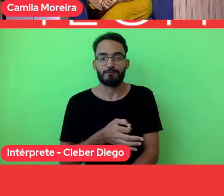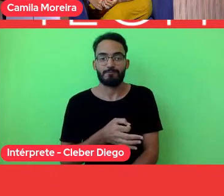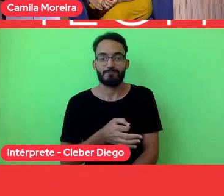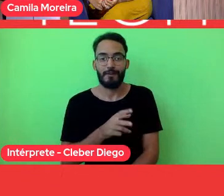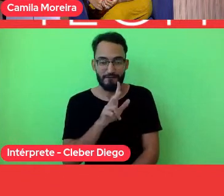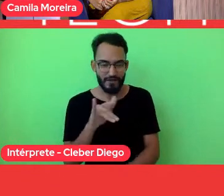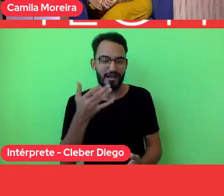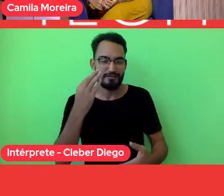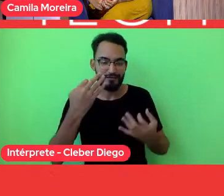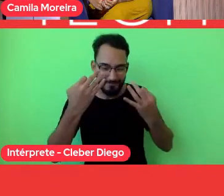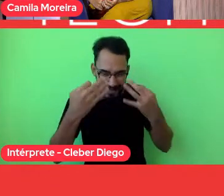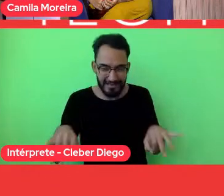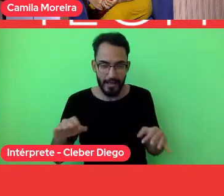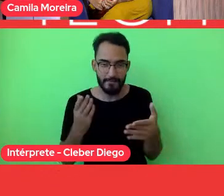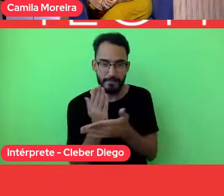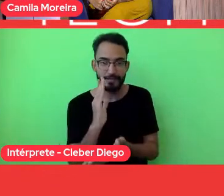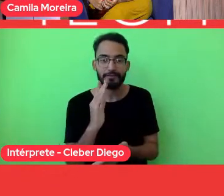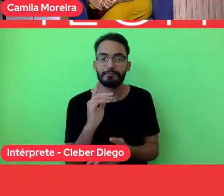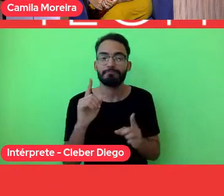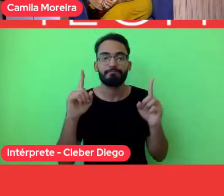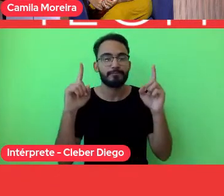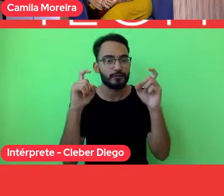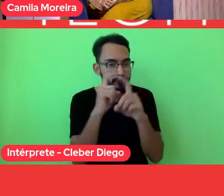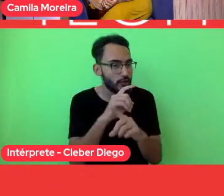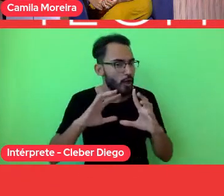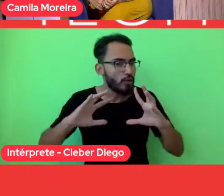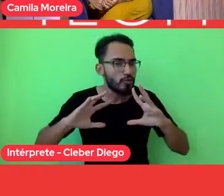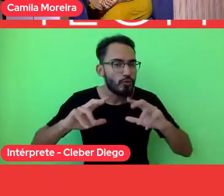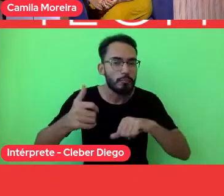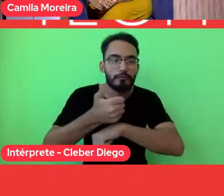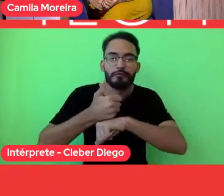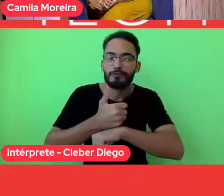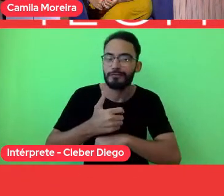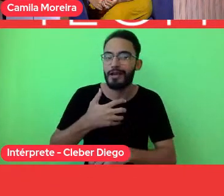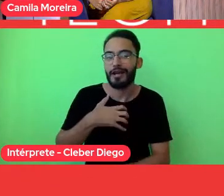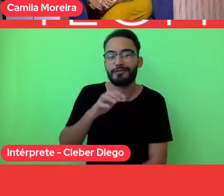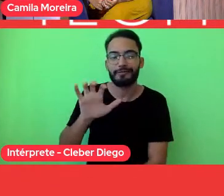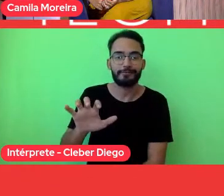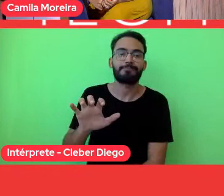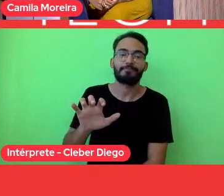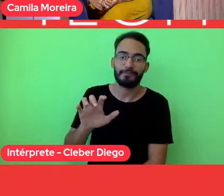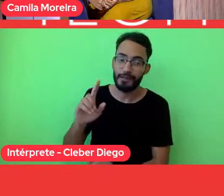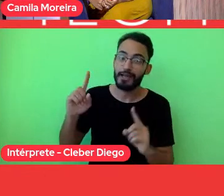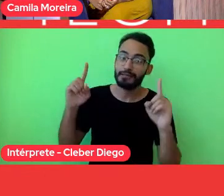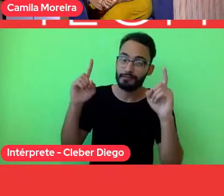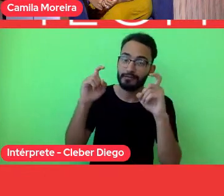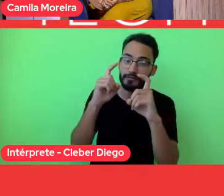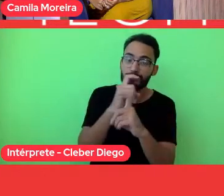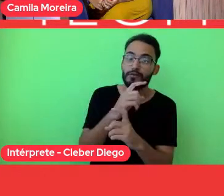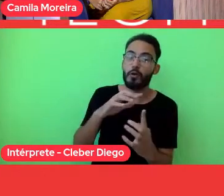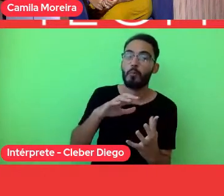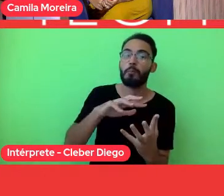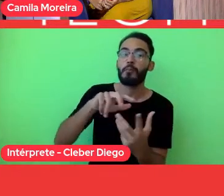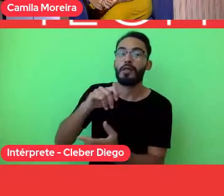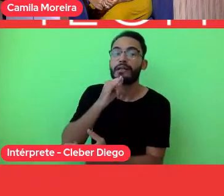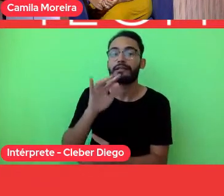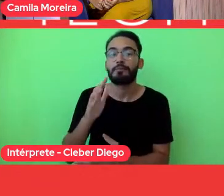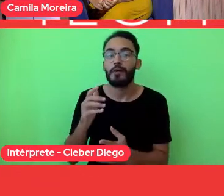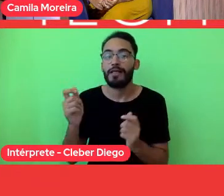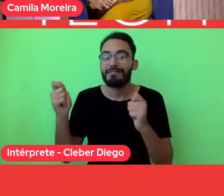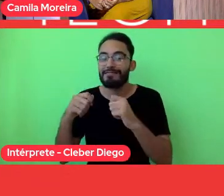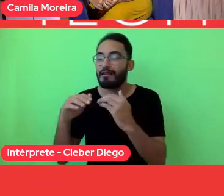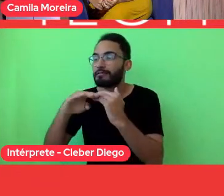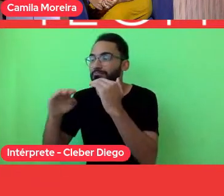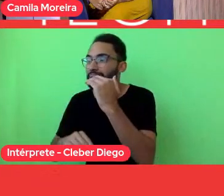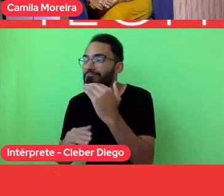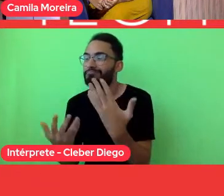Então, assim, difícil, todas as profissões são, né? Infelizmente, é difícil existir no mundo que é tão desigual,